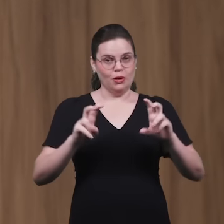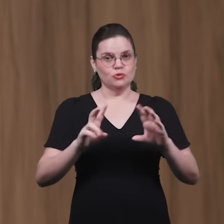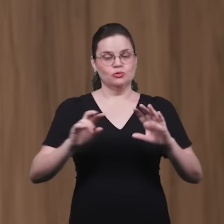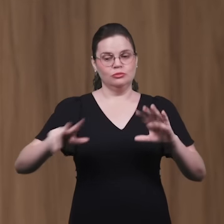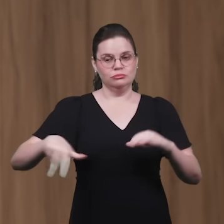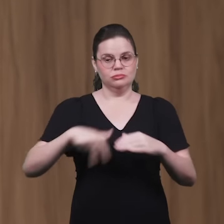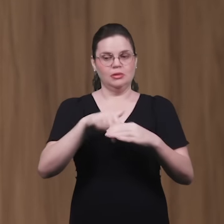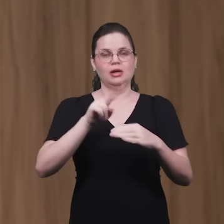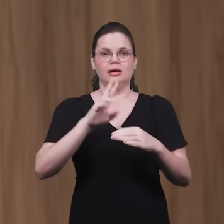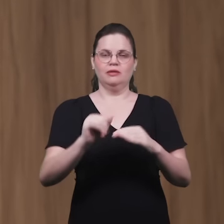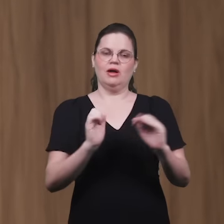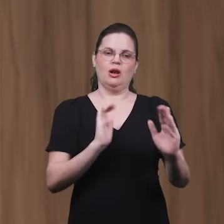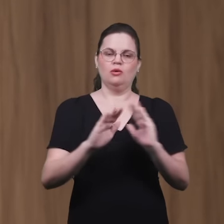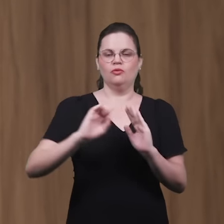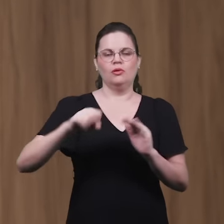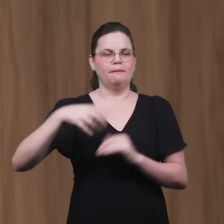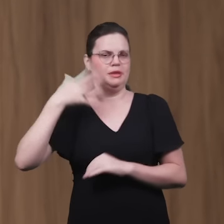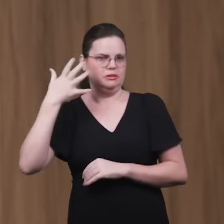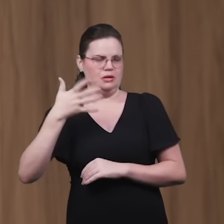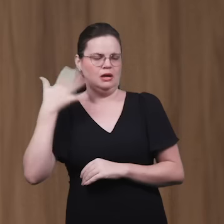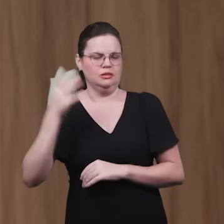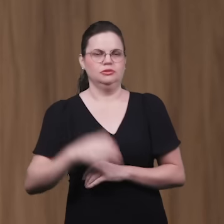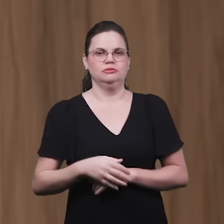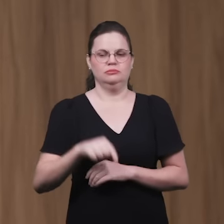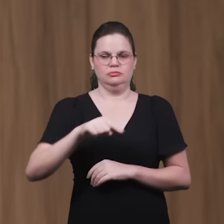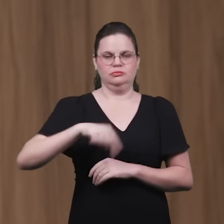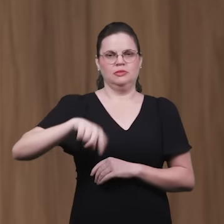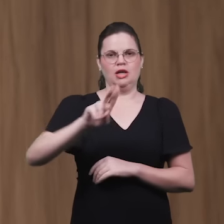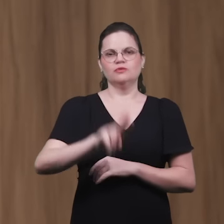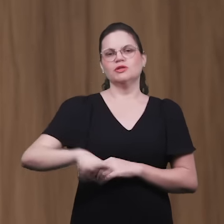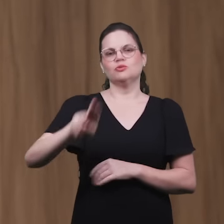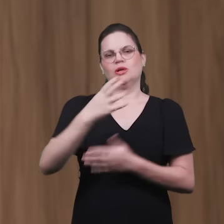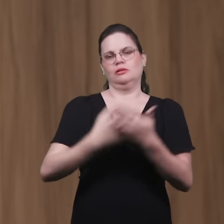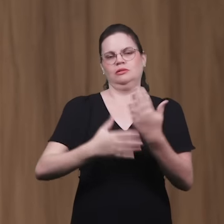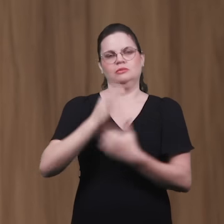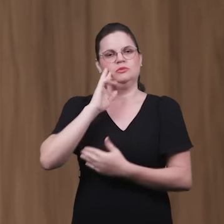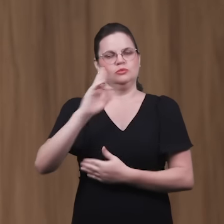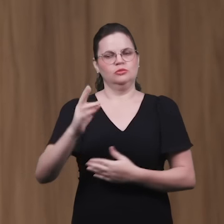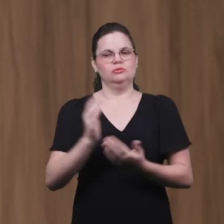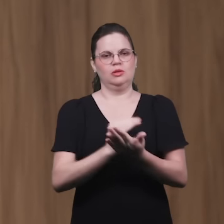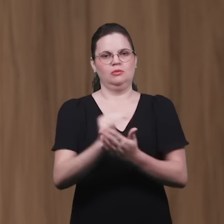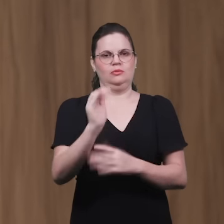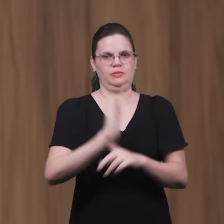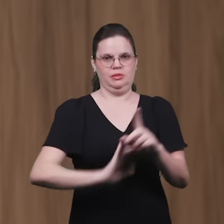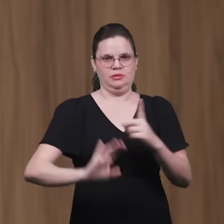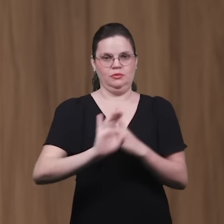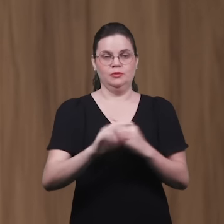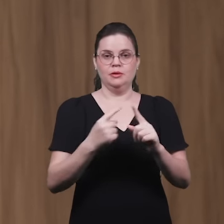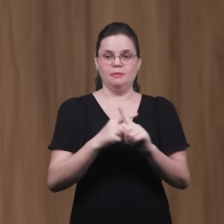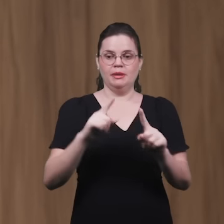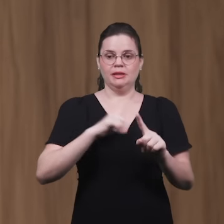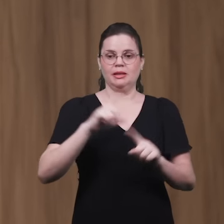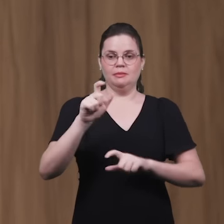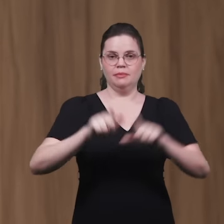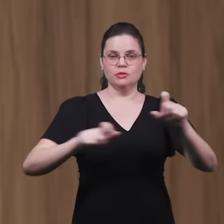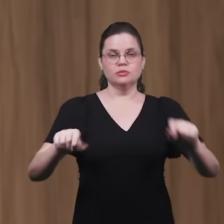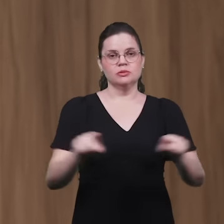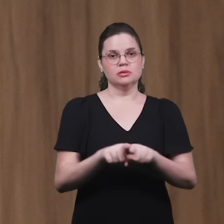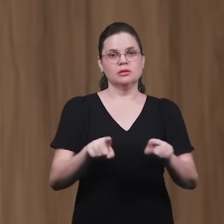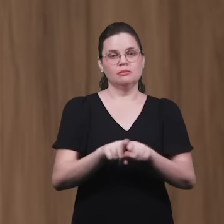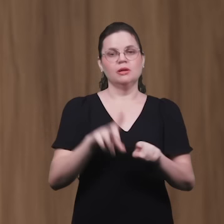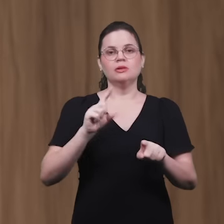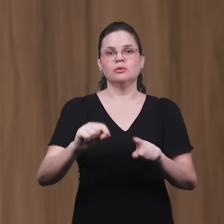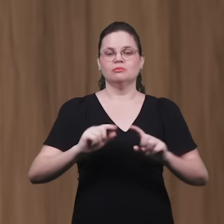elemento que, vamos dizer assim, é fundamental ali para conduzir o culto, né? Agora, tem aqueles que participam, de certa maneira,